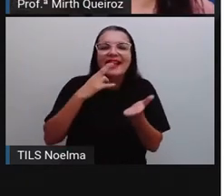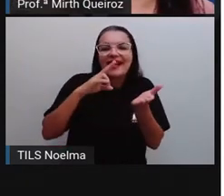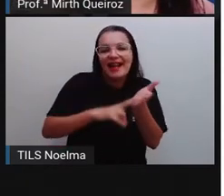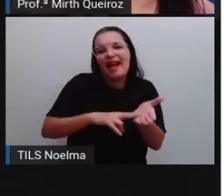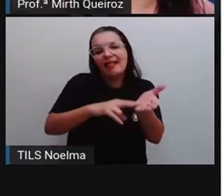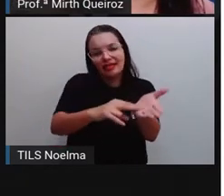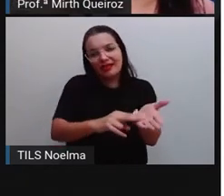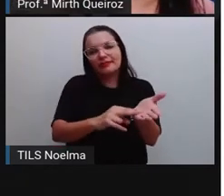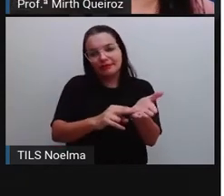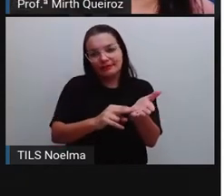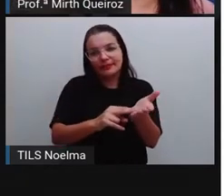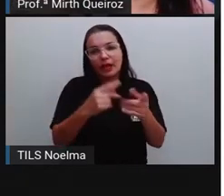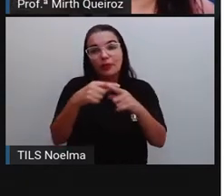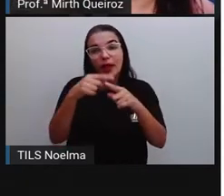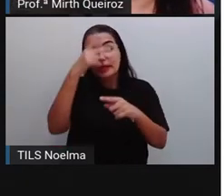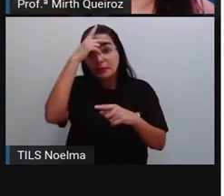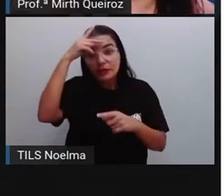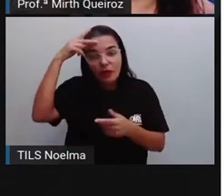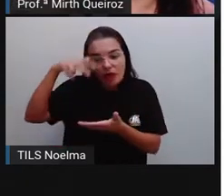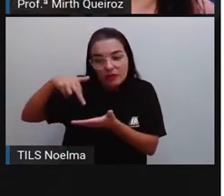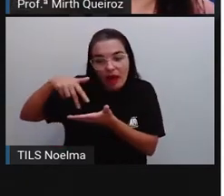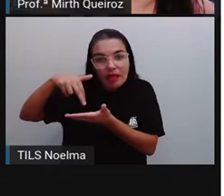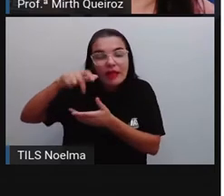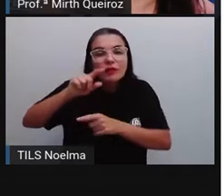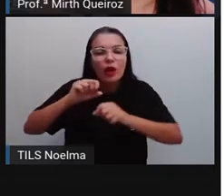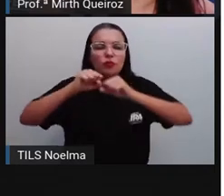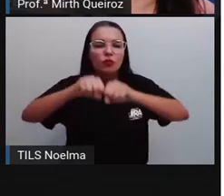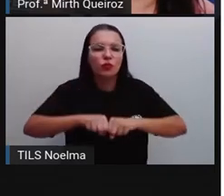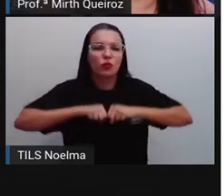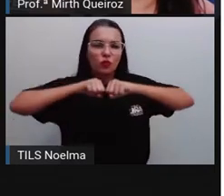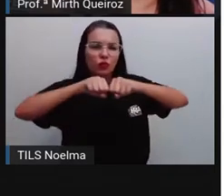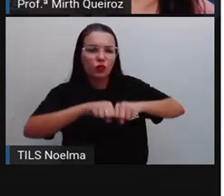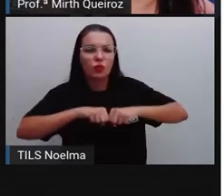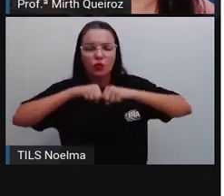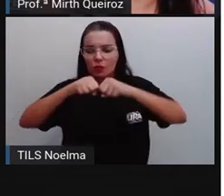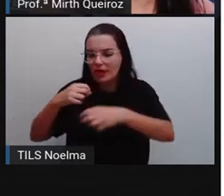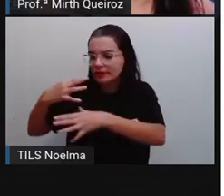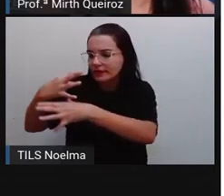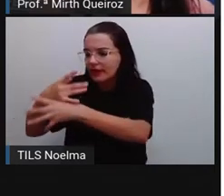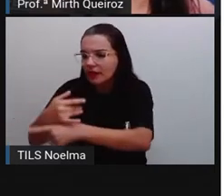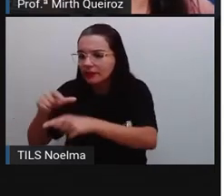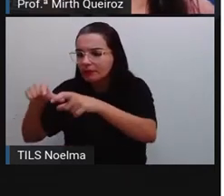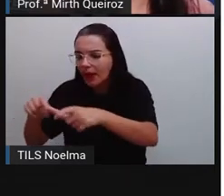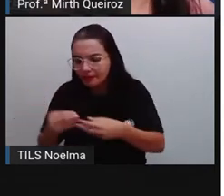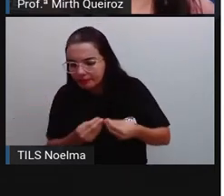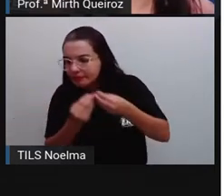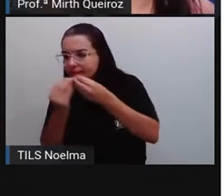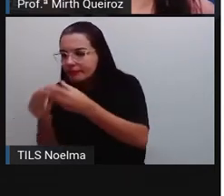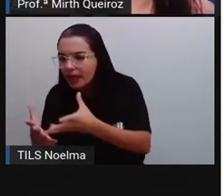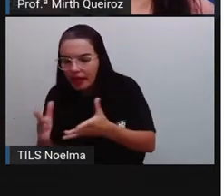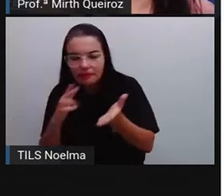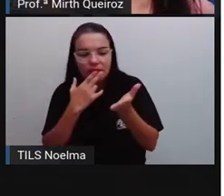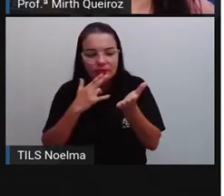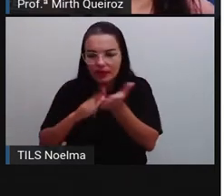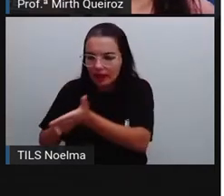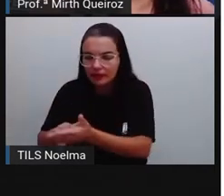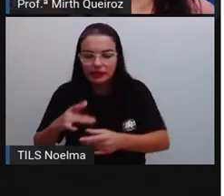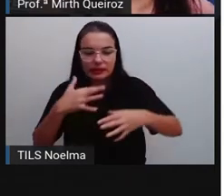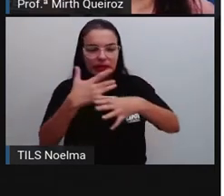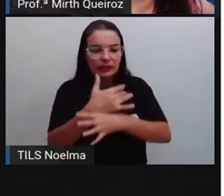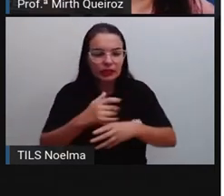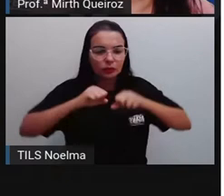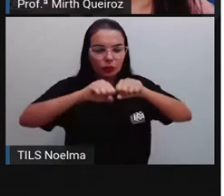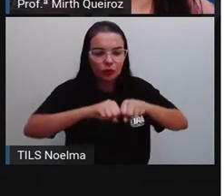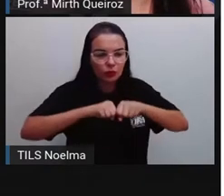De pessoas que andavam a cavalo de cidade em cidade para poder levar essas cartas.